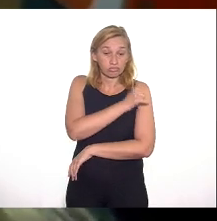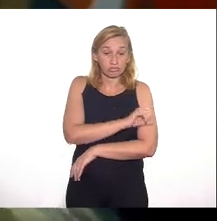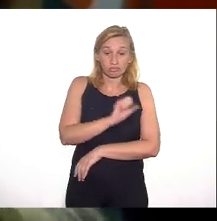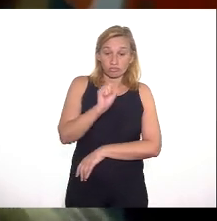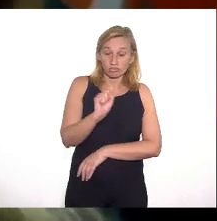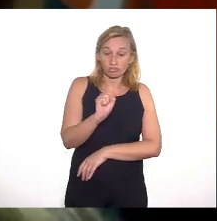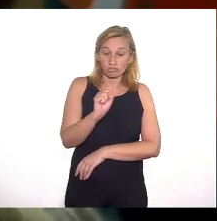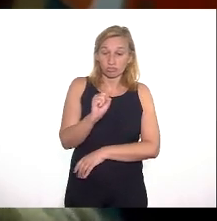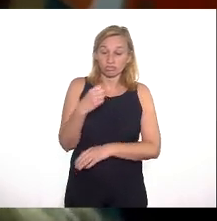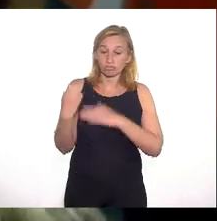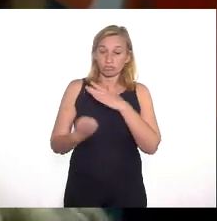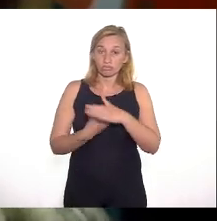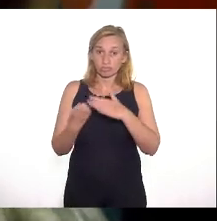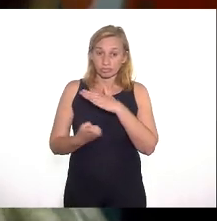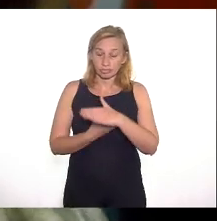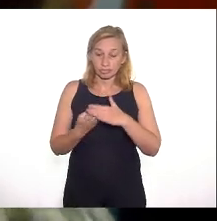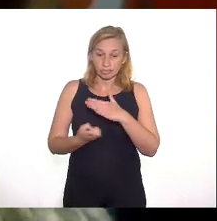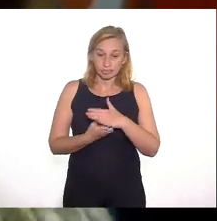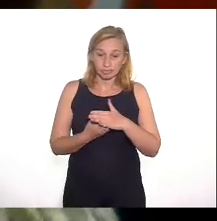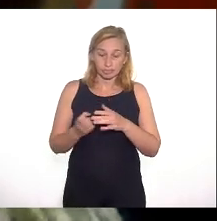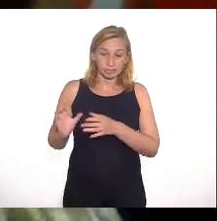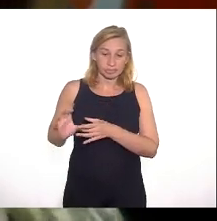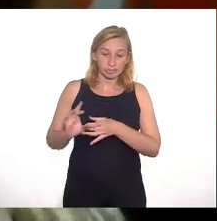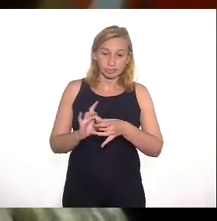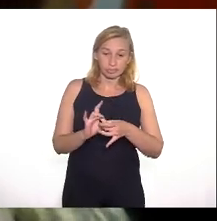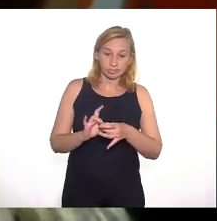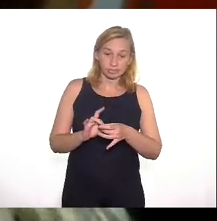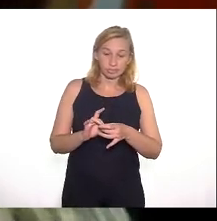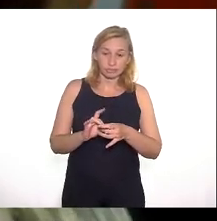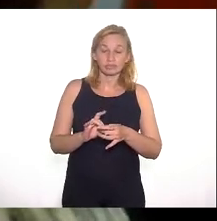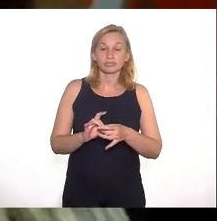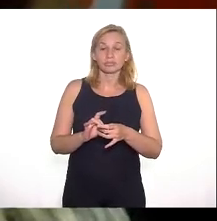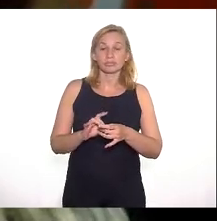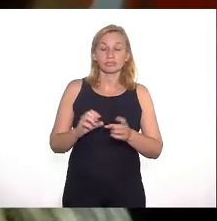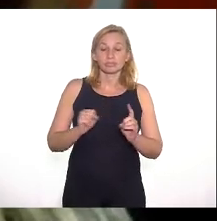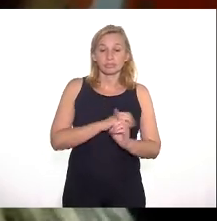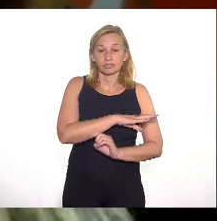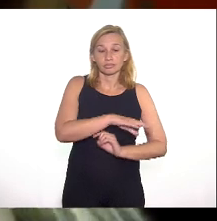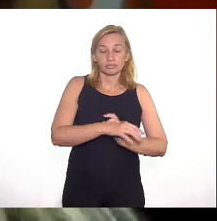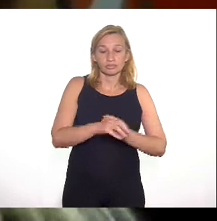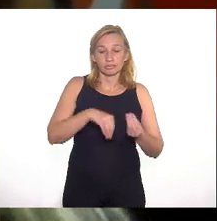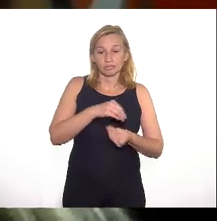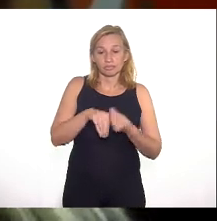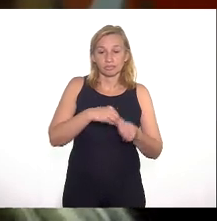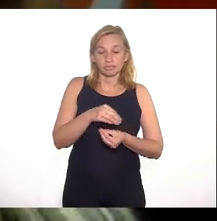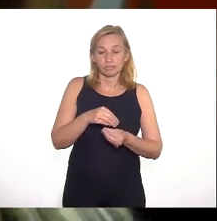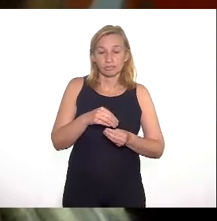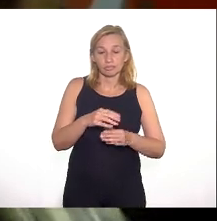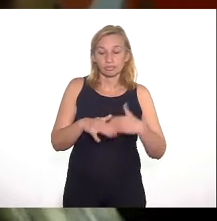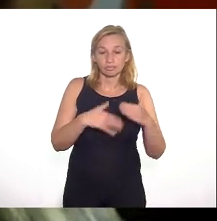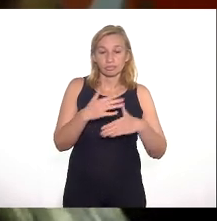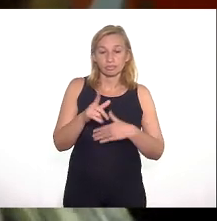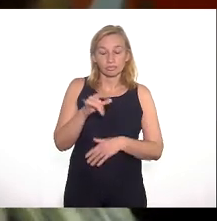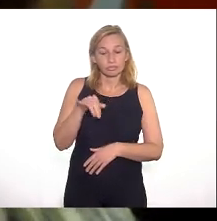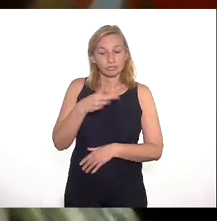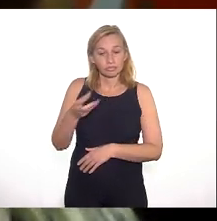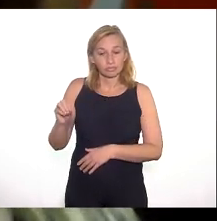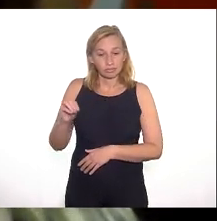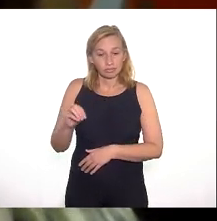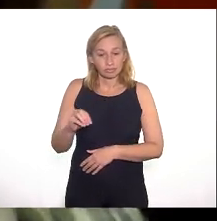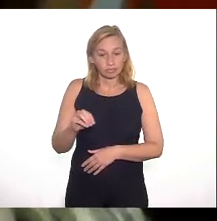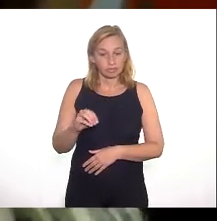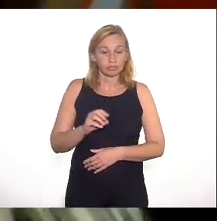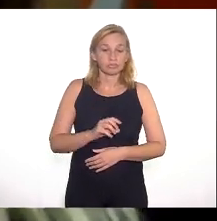8 empresas e sociedades de economia mista em processo de liquidação que custam